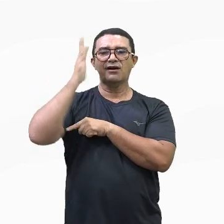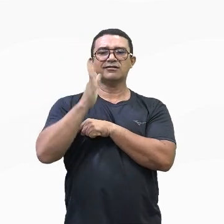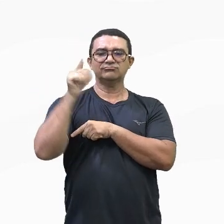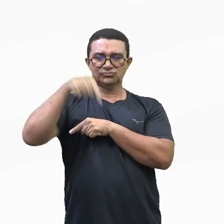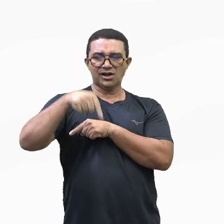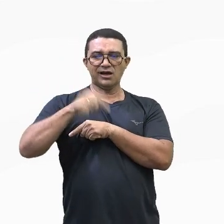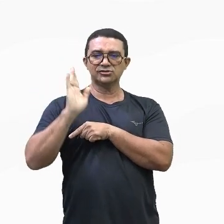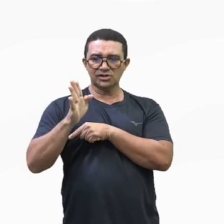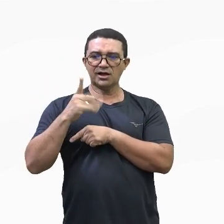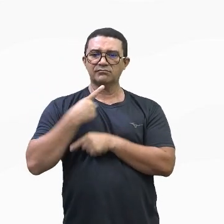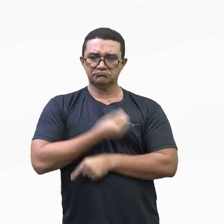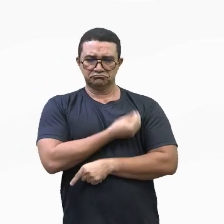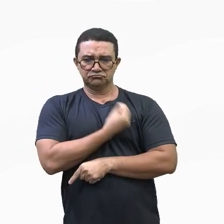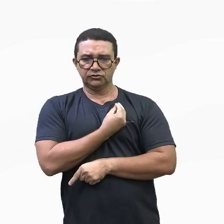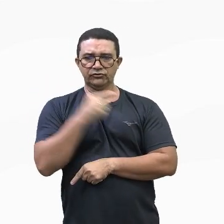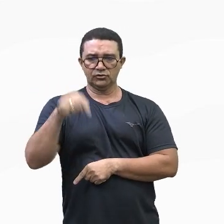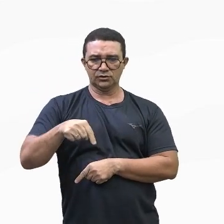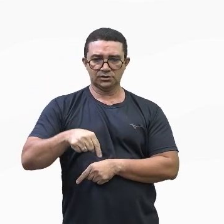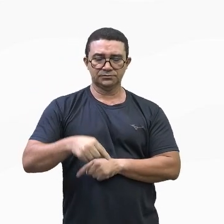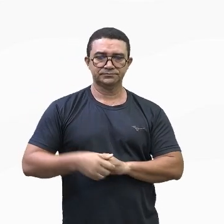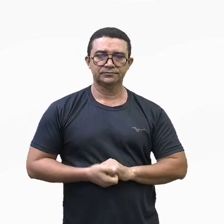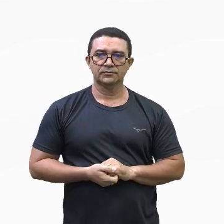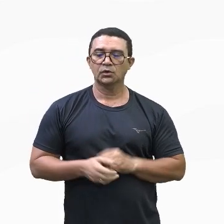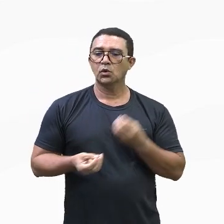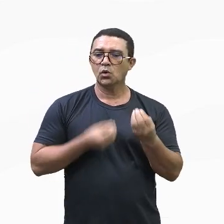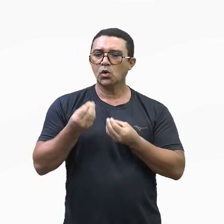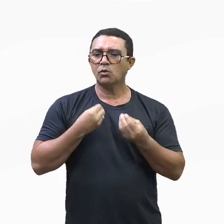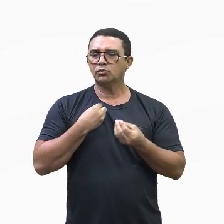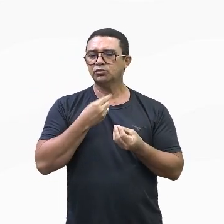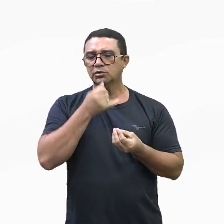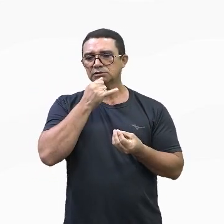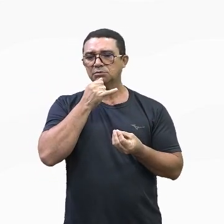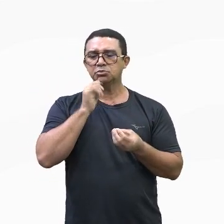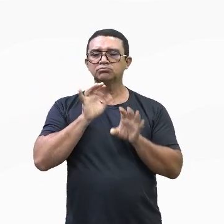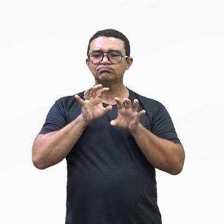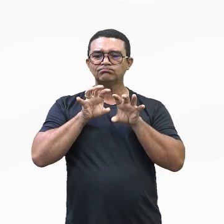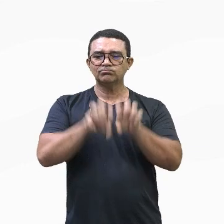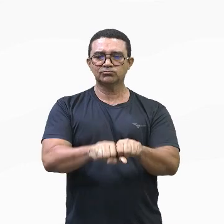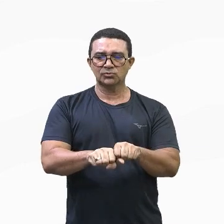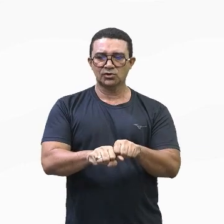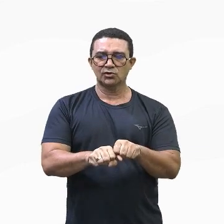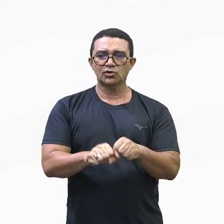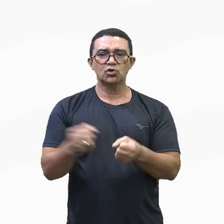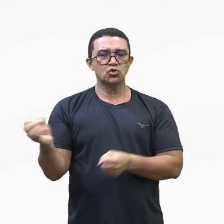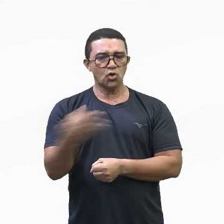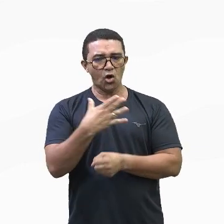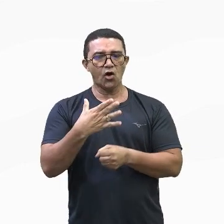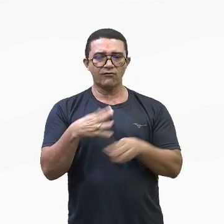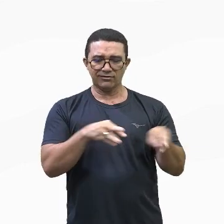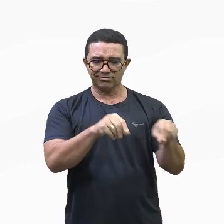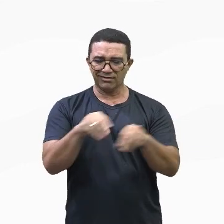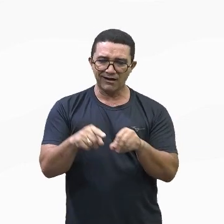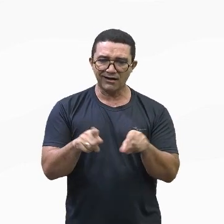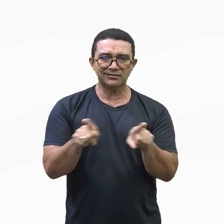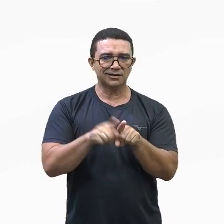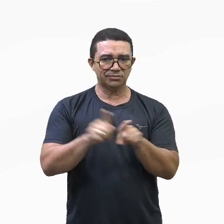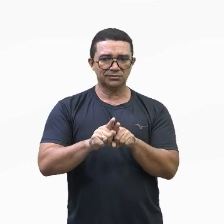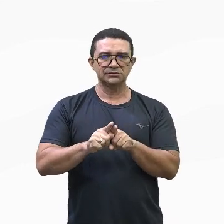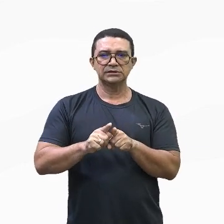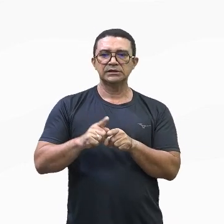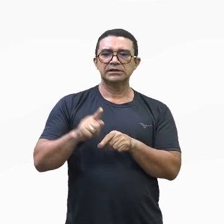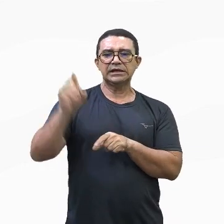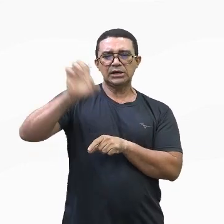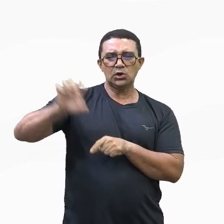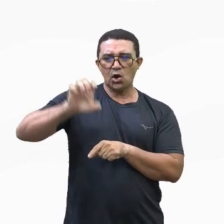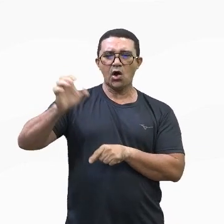continente americano, né? Com o intuito de colonizar as novas terras e enriquecer os cofres lá da